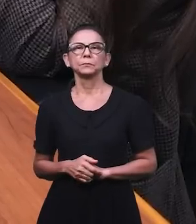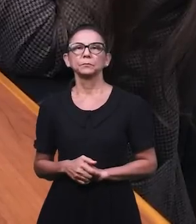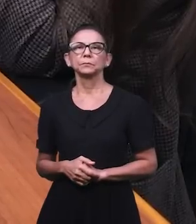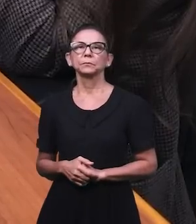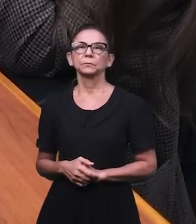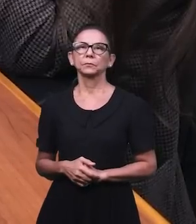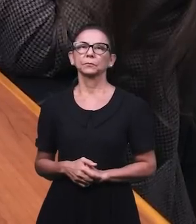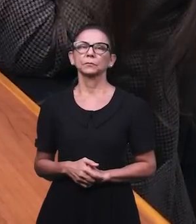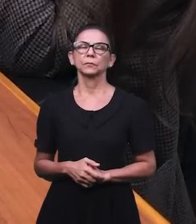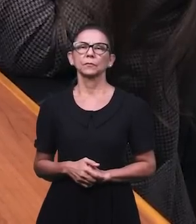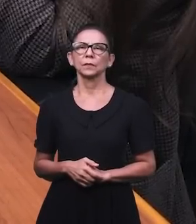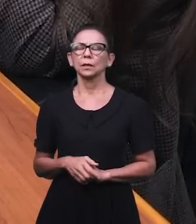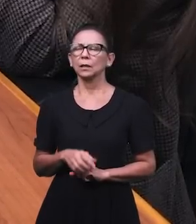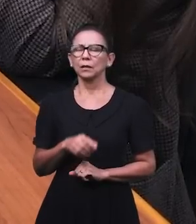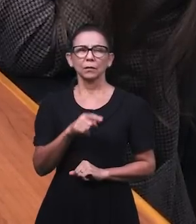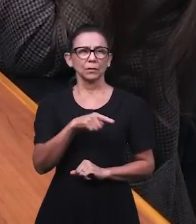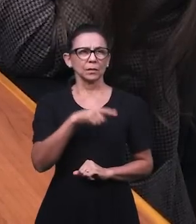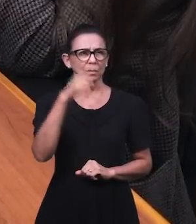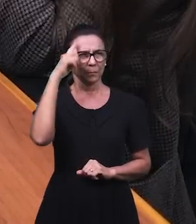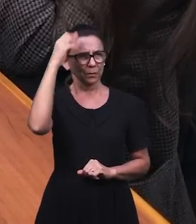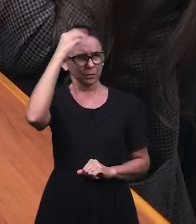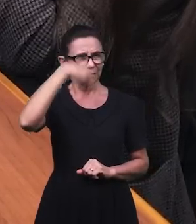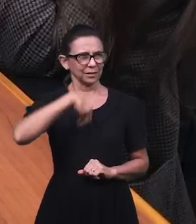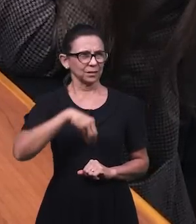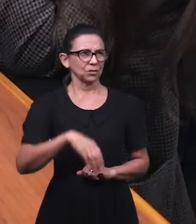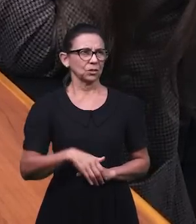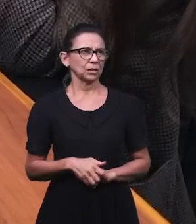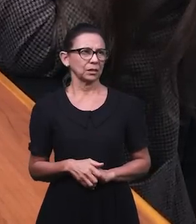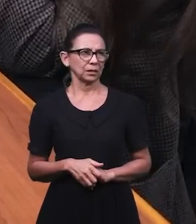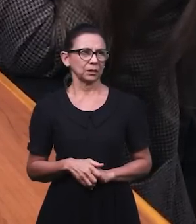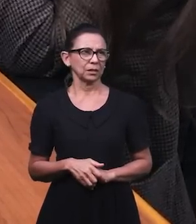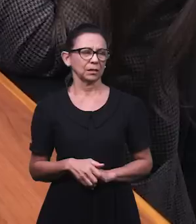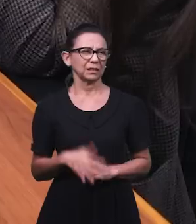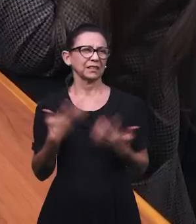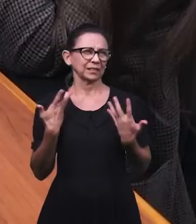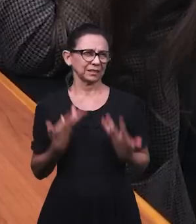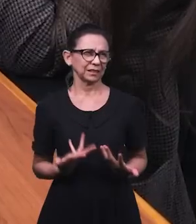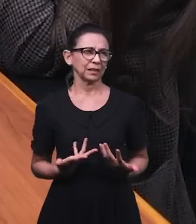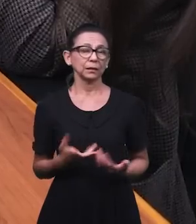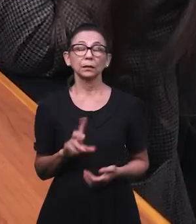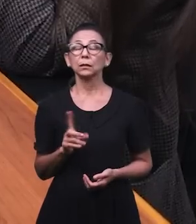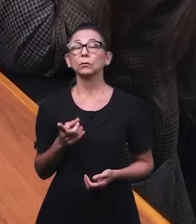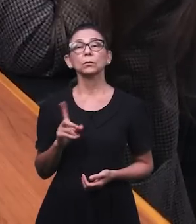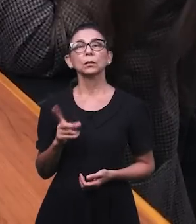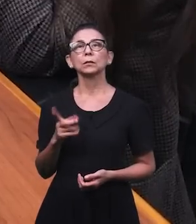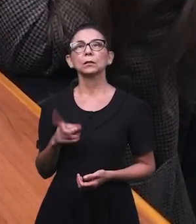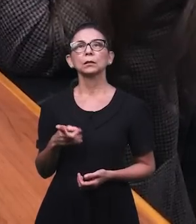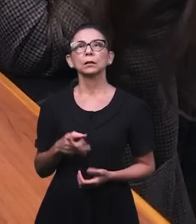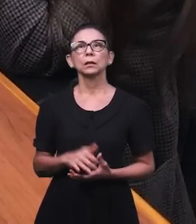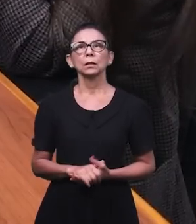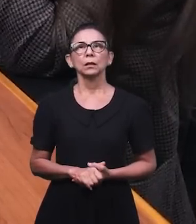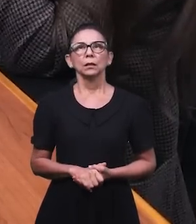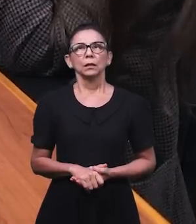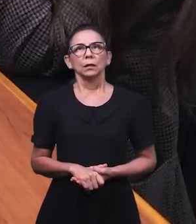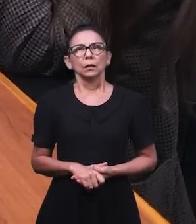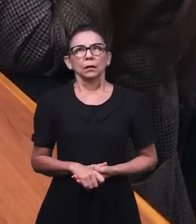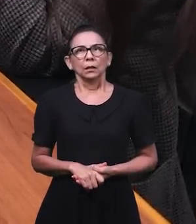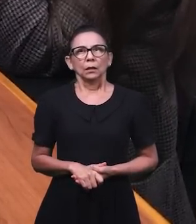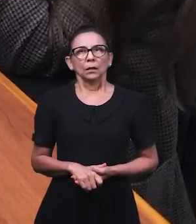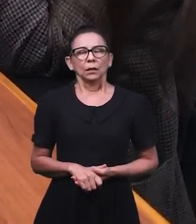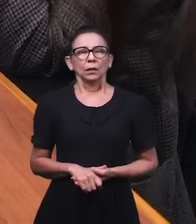momento desse período, você pensou em desistir? Do por direito? Conta do cansaço? Jamais. Não. É que é um negócio, quando